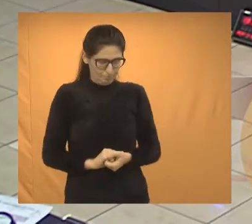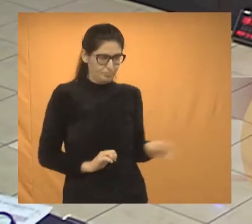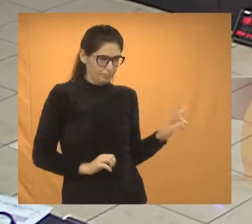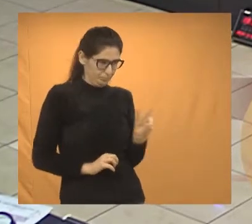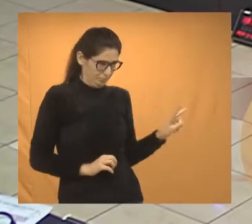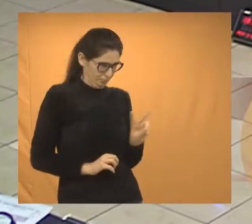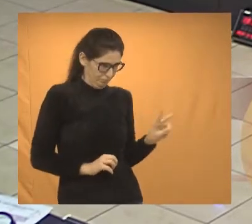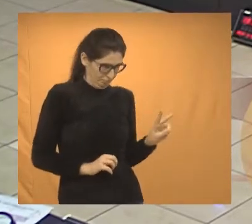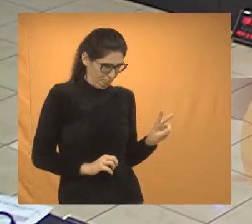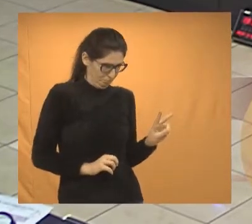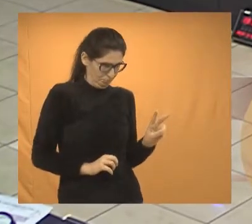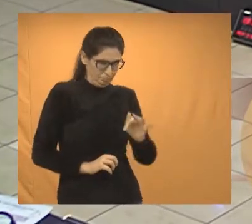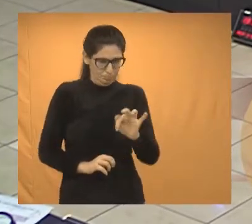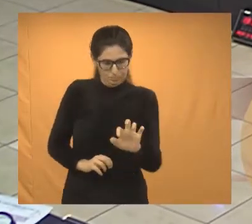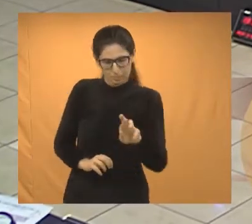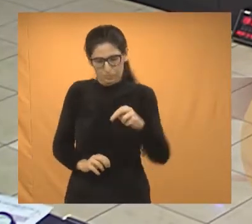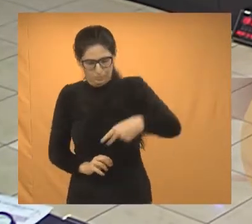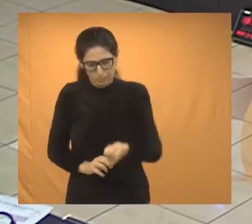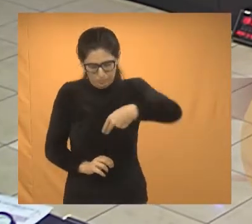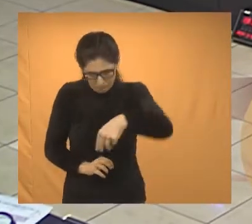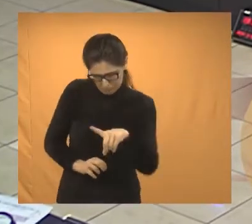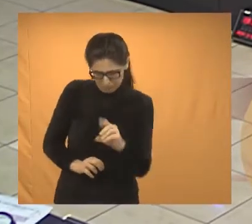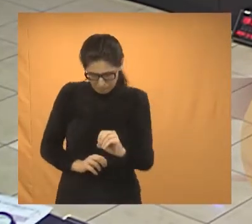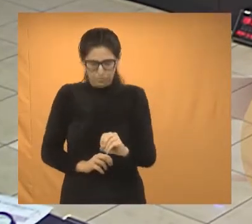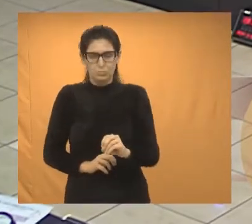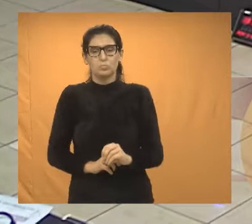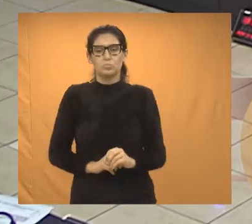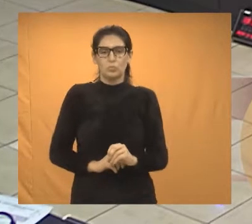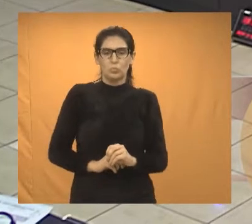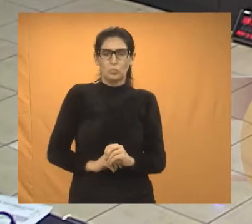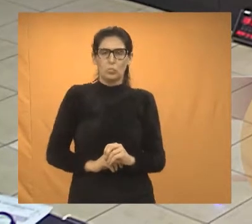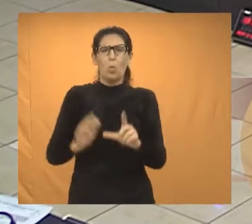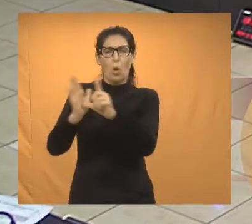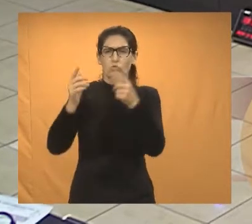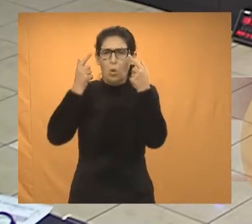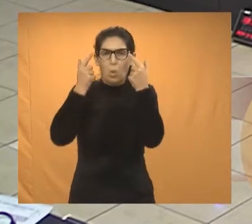Como vota o vereador Fernando da Ótica Original? Favorável.